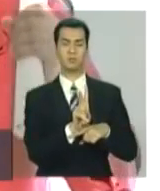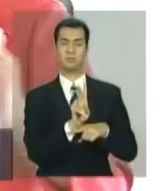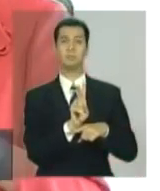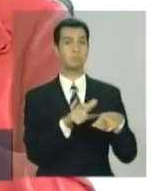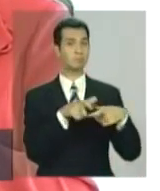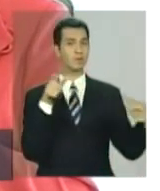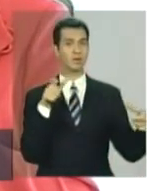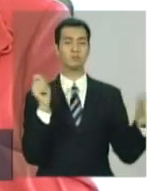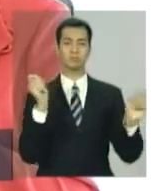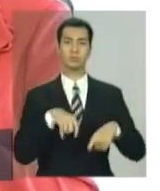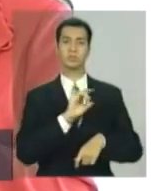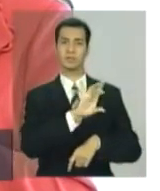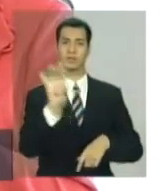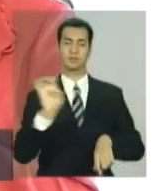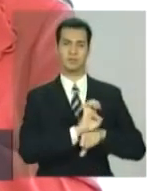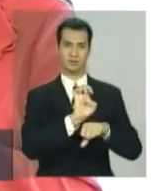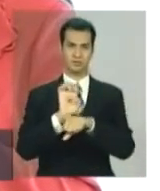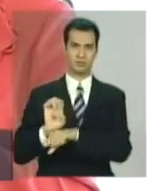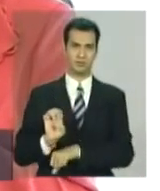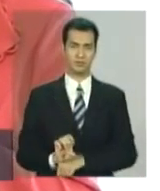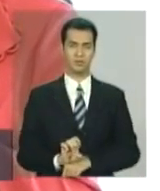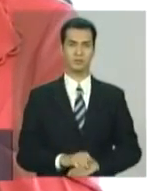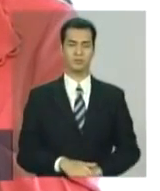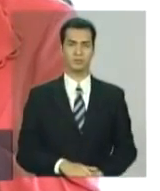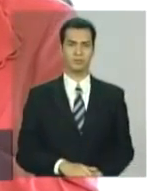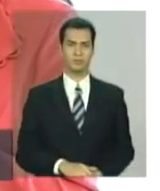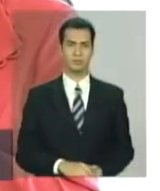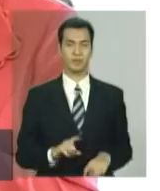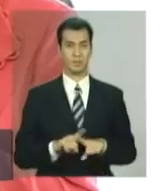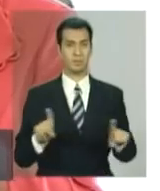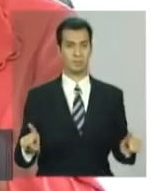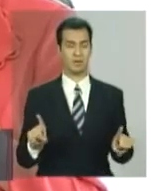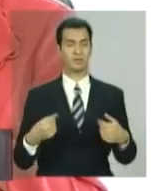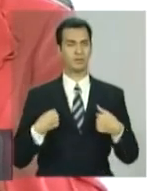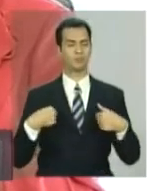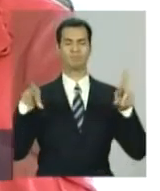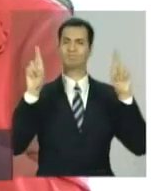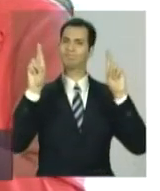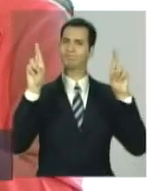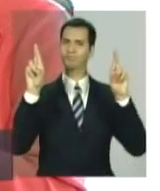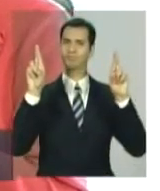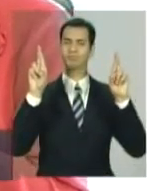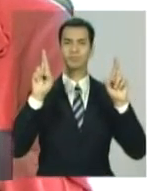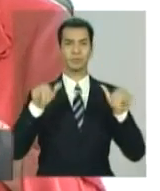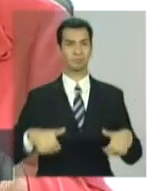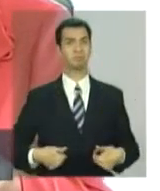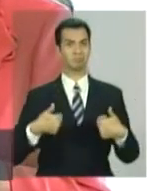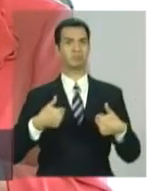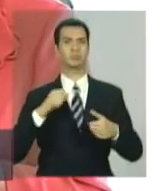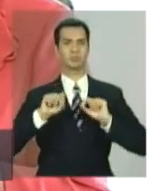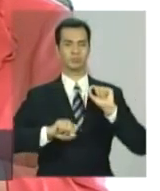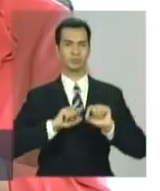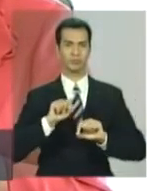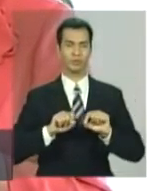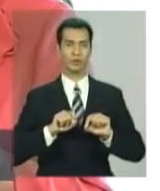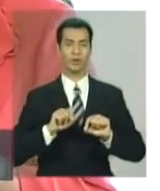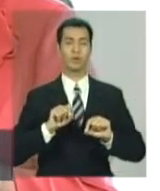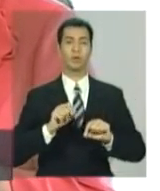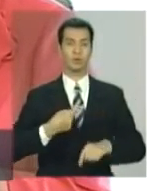espaço fiscal dos estados. Mas eu, que sou uma otimista, acredito que esse é um dos passos e que